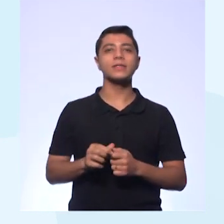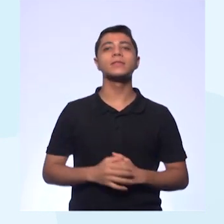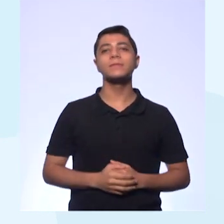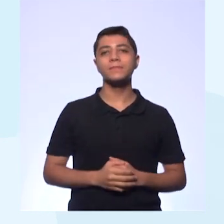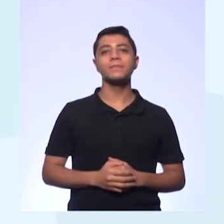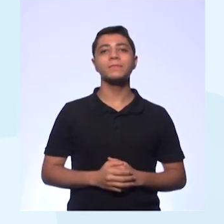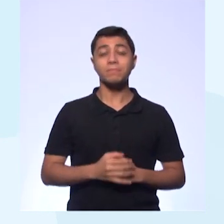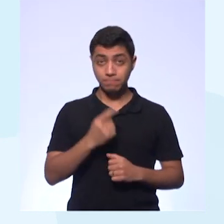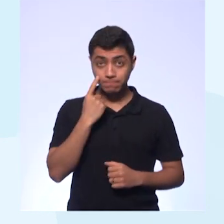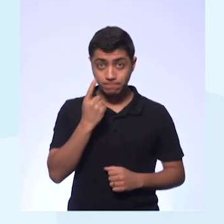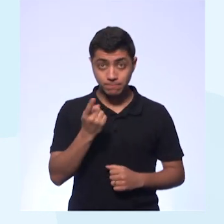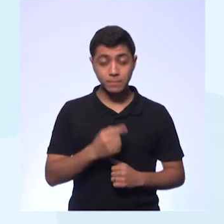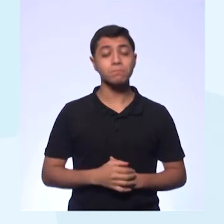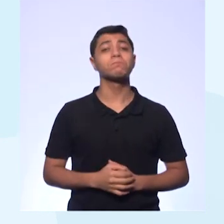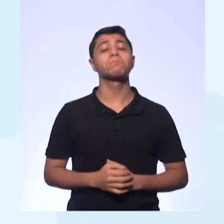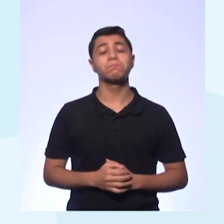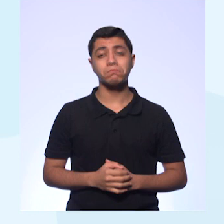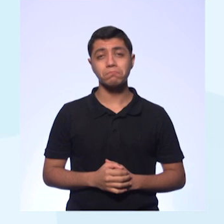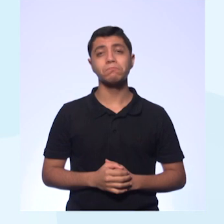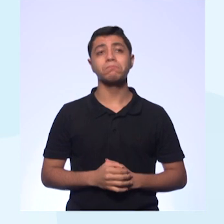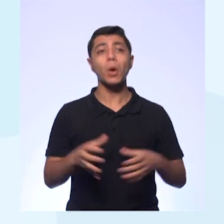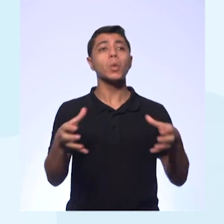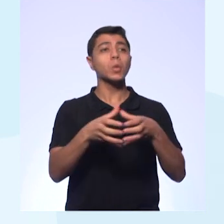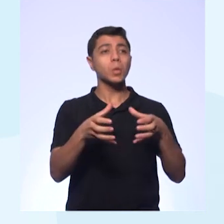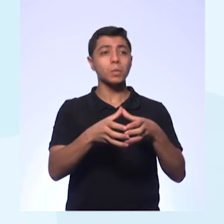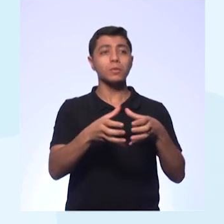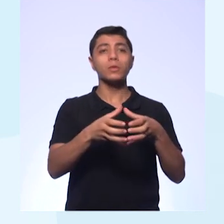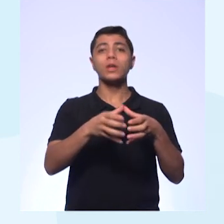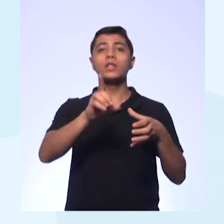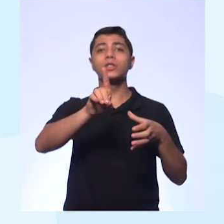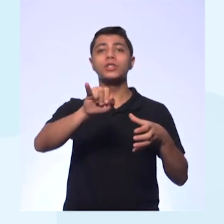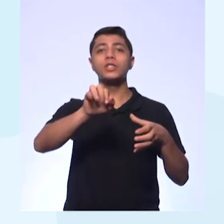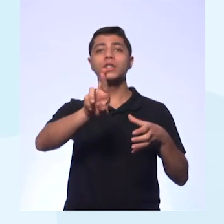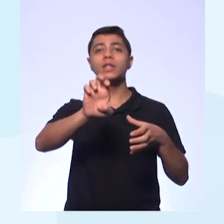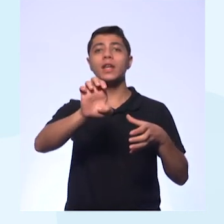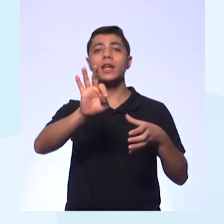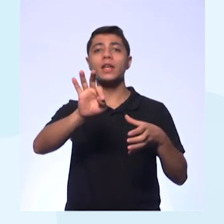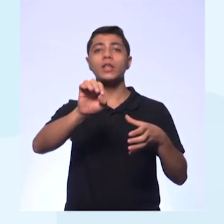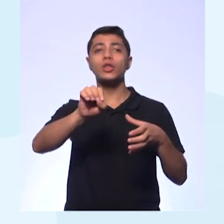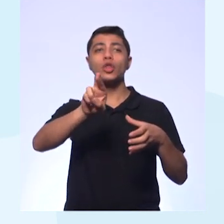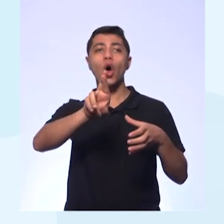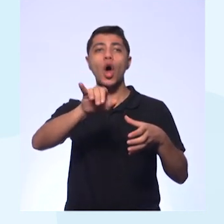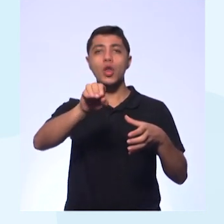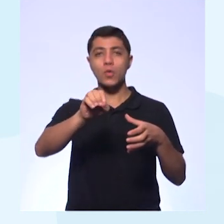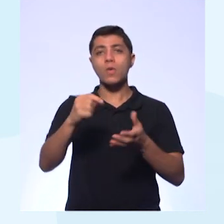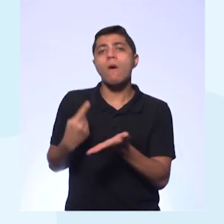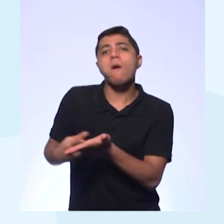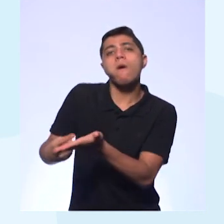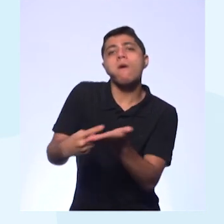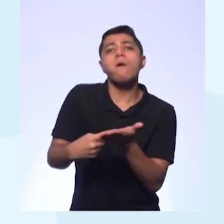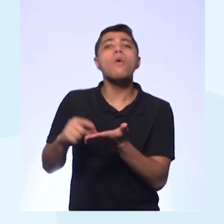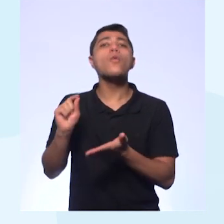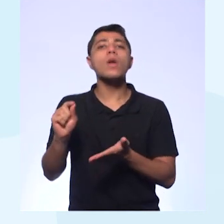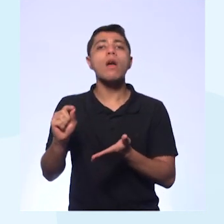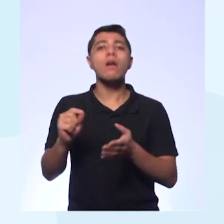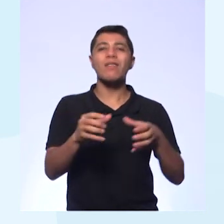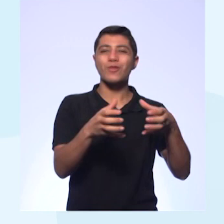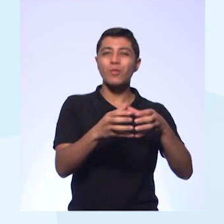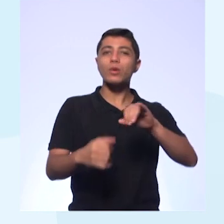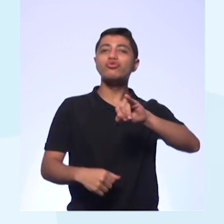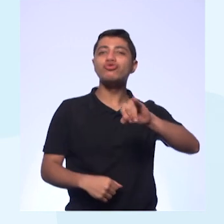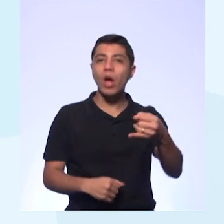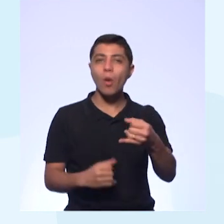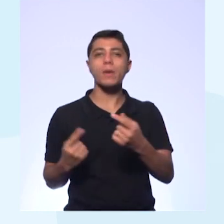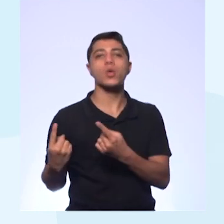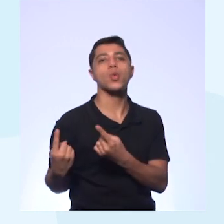que para anular as do governo jacobino, né? Ao contrário das medidas do jacobino. Então, aqui agora os preços dos itens de primeira